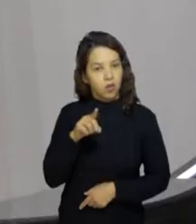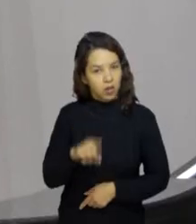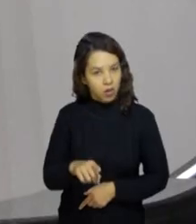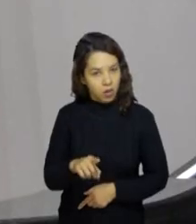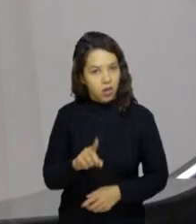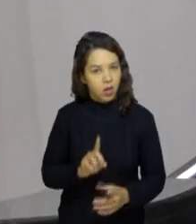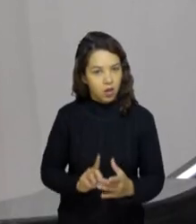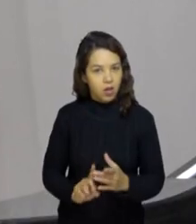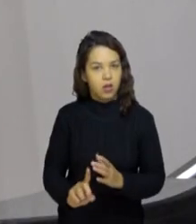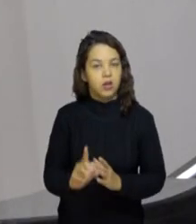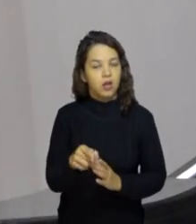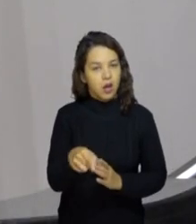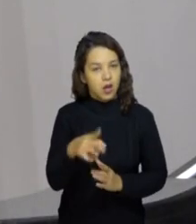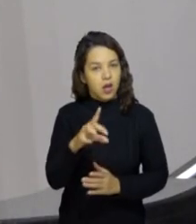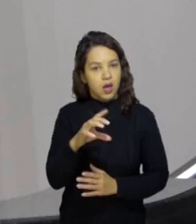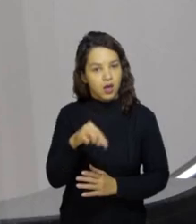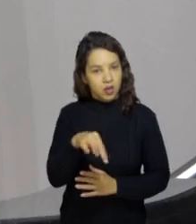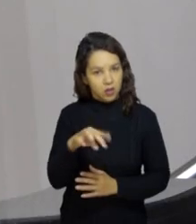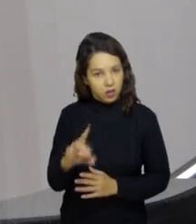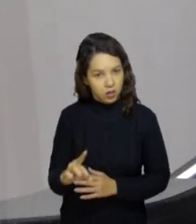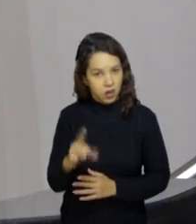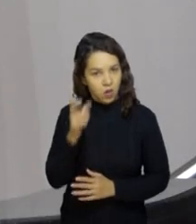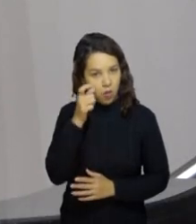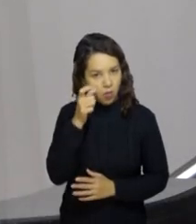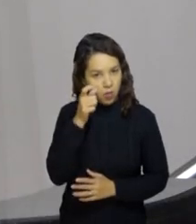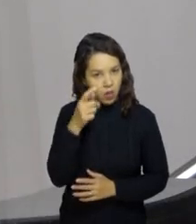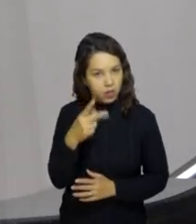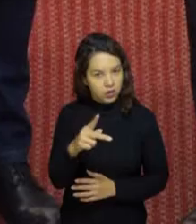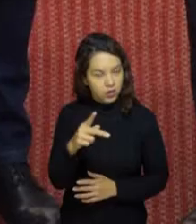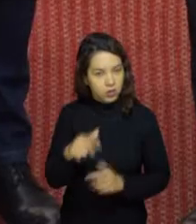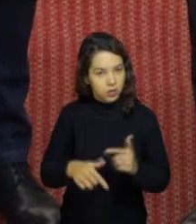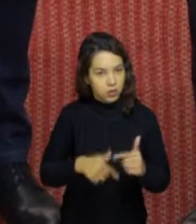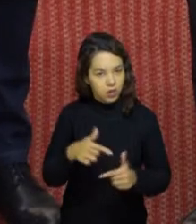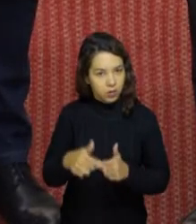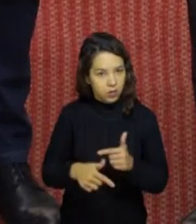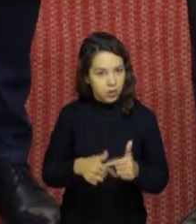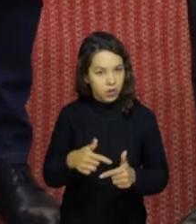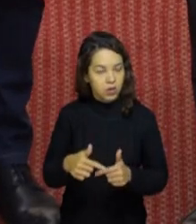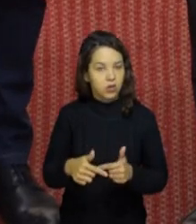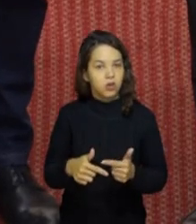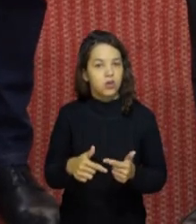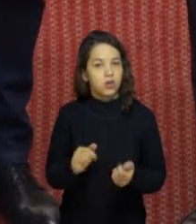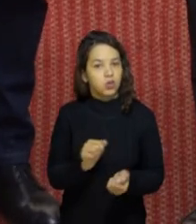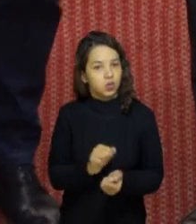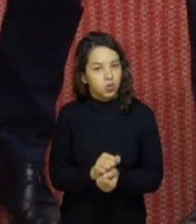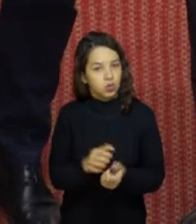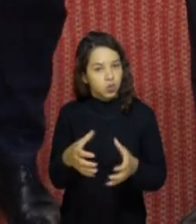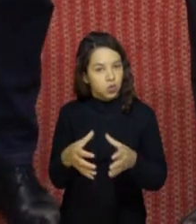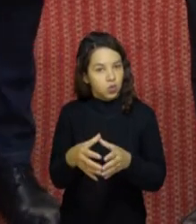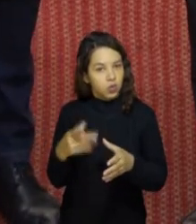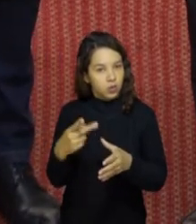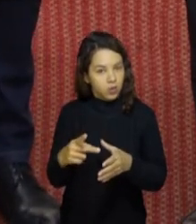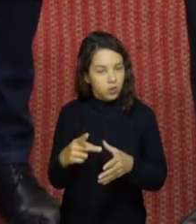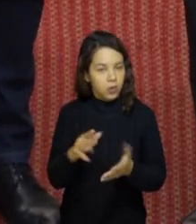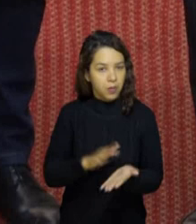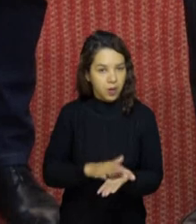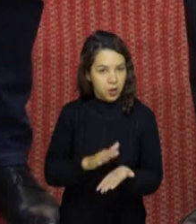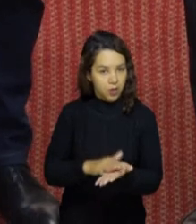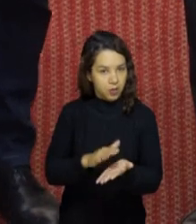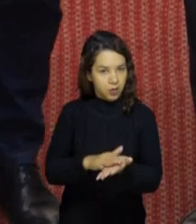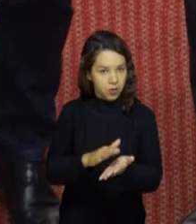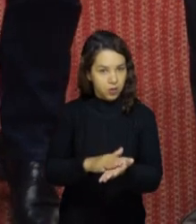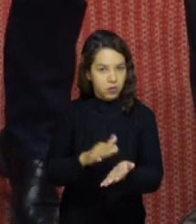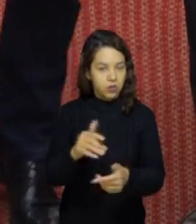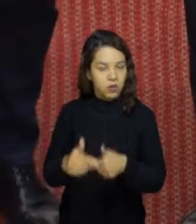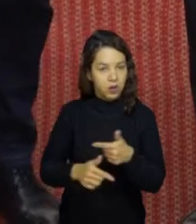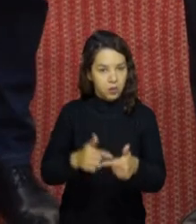acompanho muito o seu trabalho, junto com toda a equipe sua. Parabéns pelo trabalho que você faz, parabéns pelo profissional que você